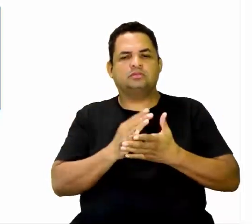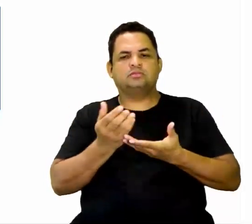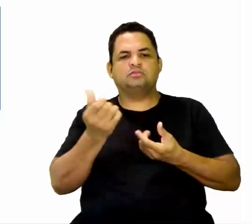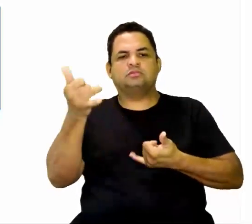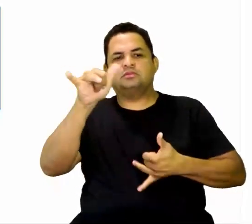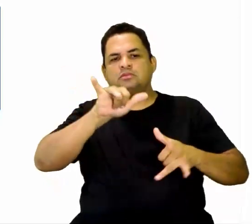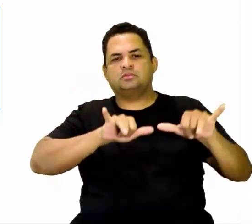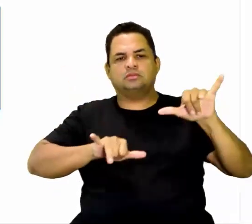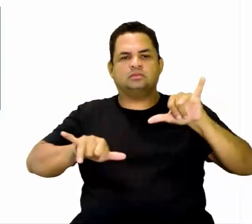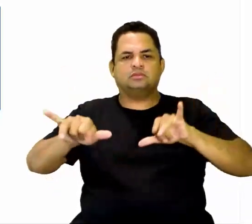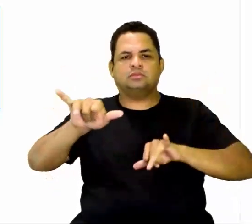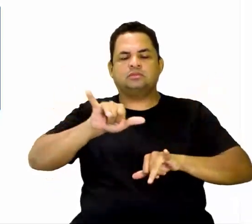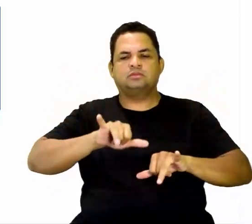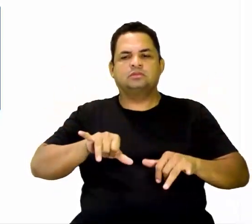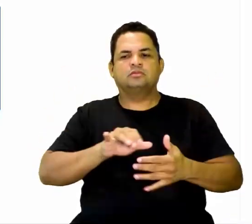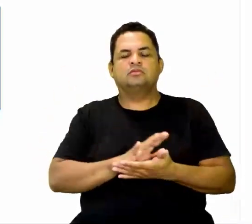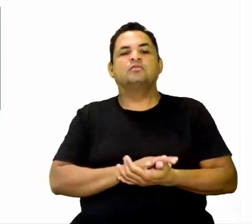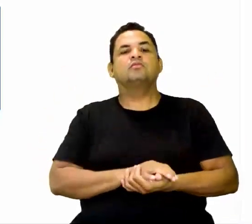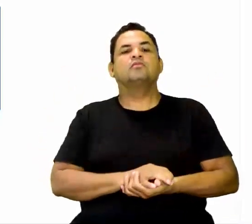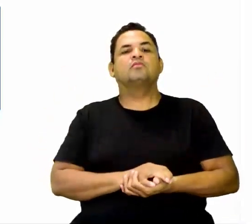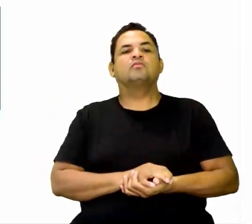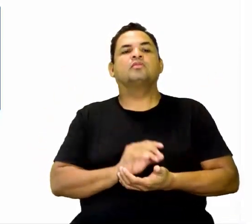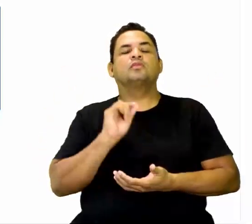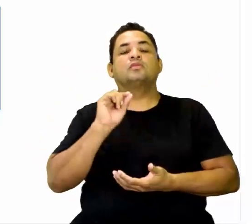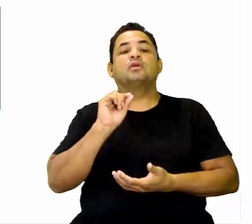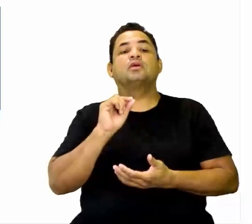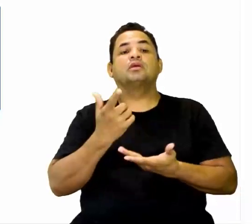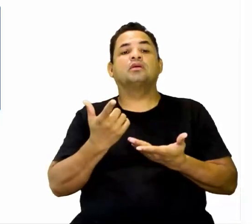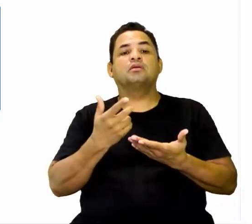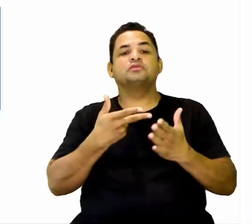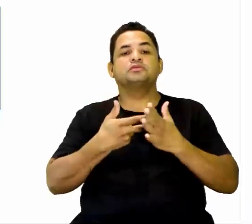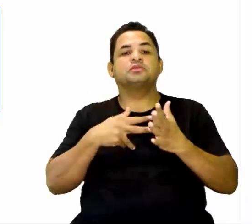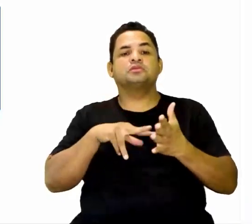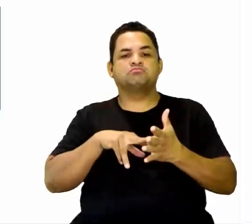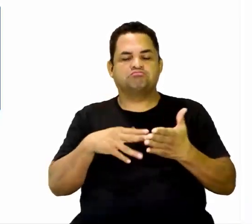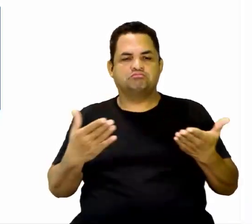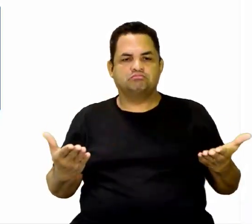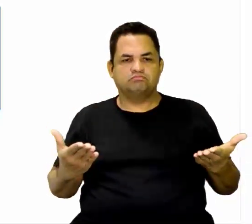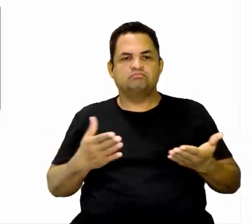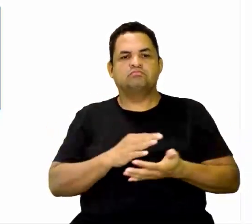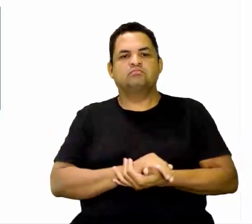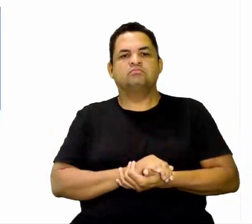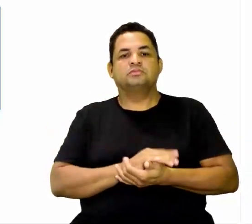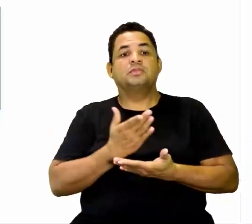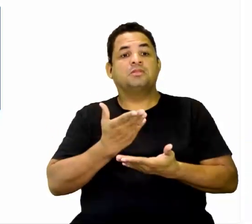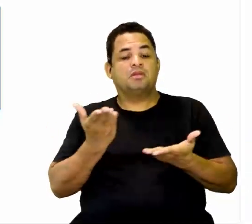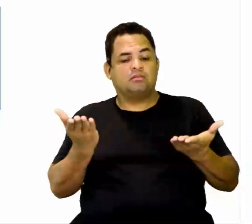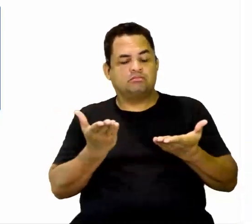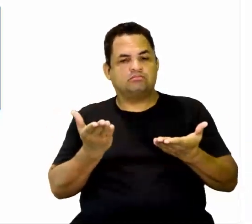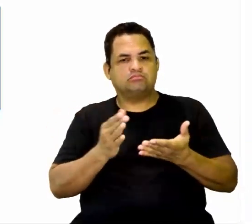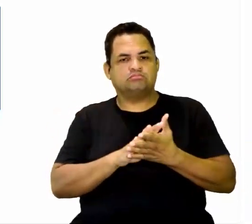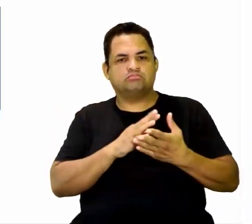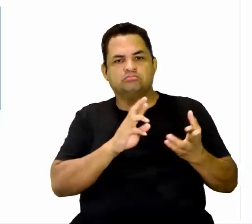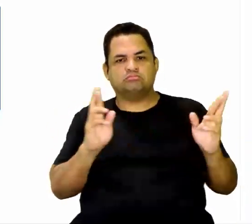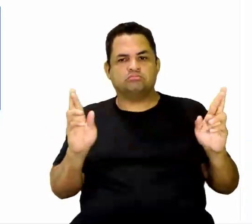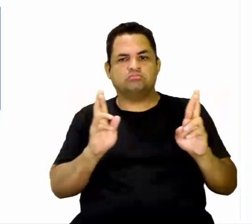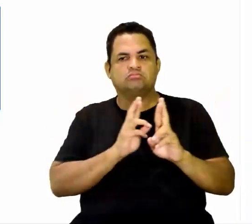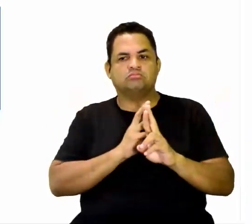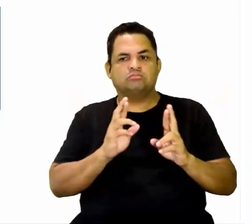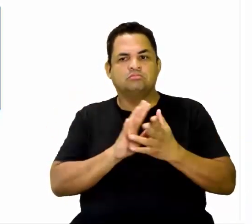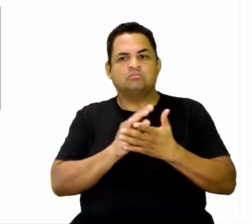propriedades químicas. O que são propriedades químicas mesmo? Hein? São aquelas